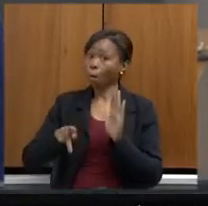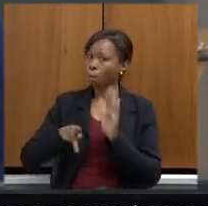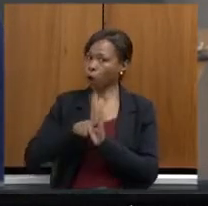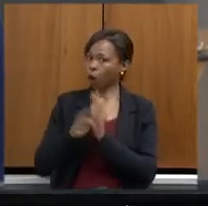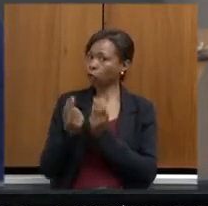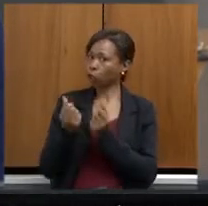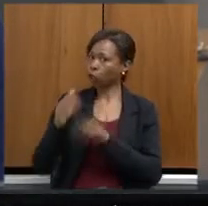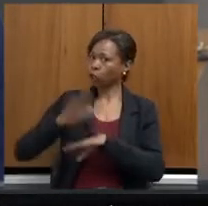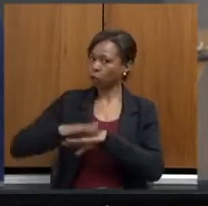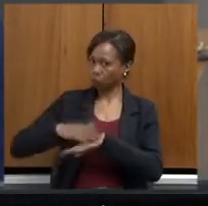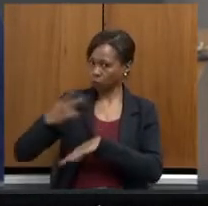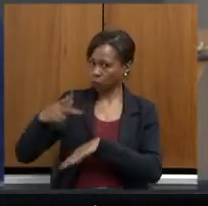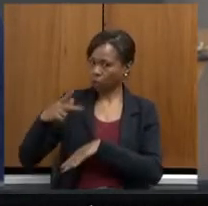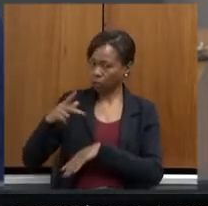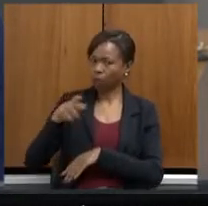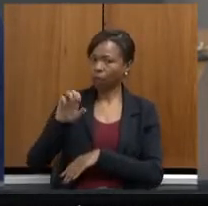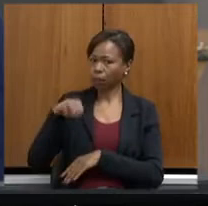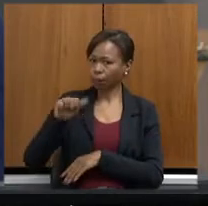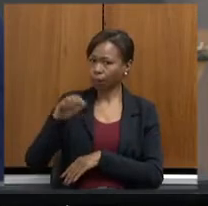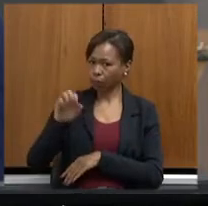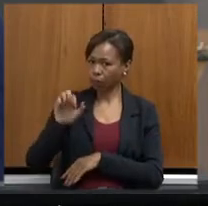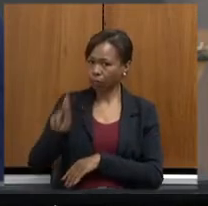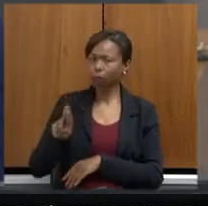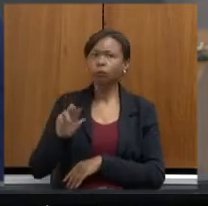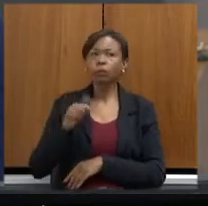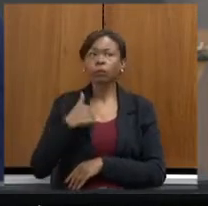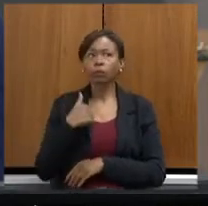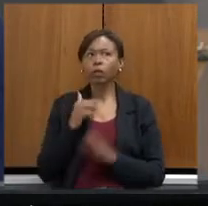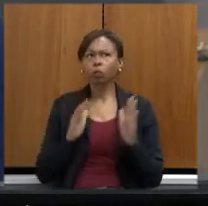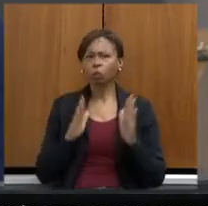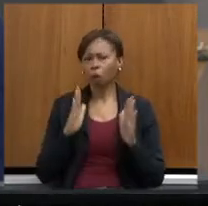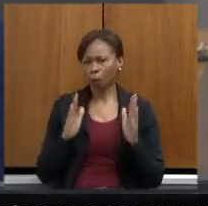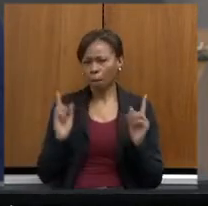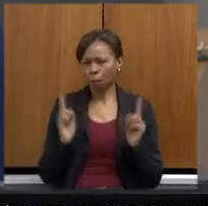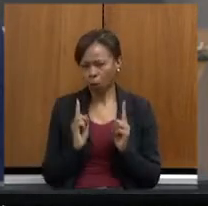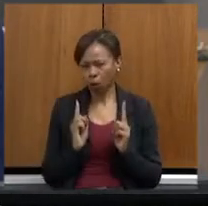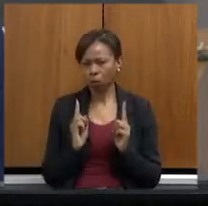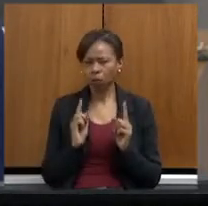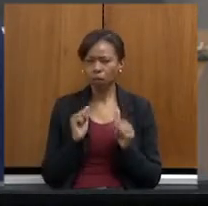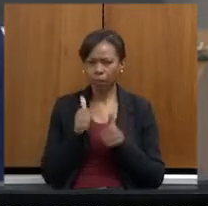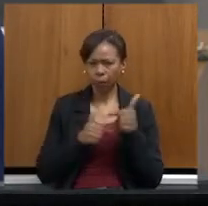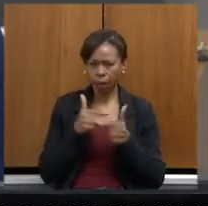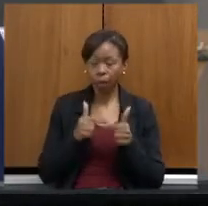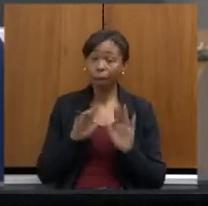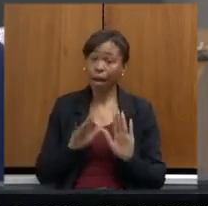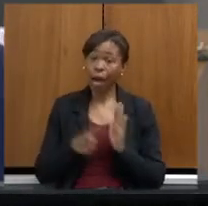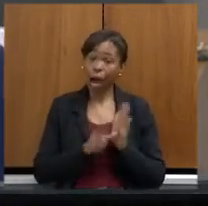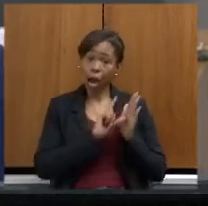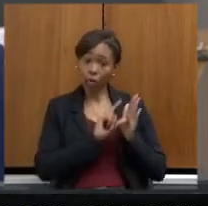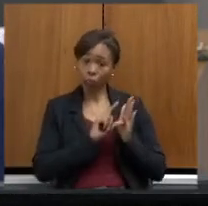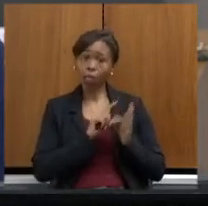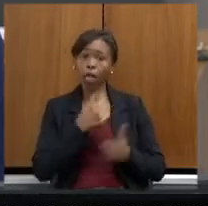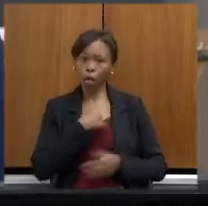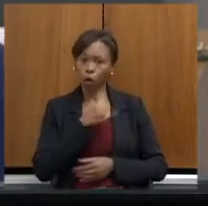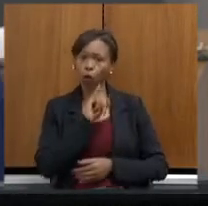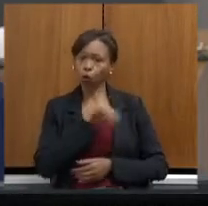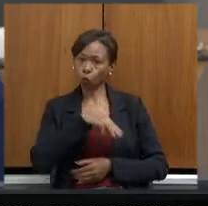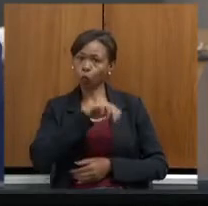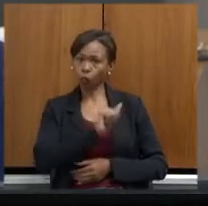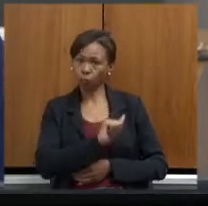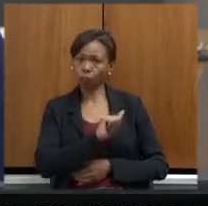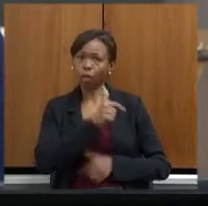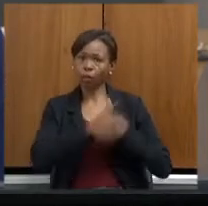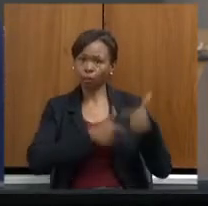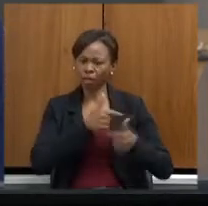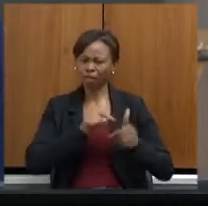nós temos trabalhado nesse período curto que eu tô lá mas eu já tava no ímã e eu já luto por isso mais tempo pela